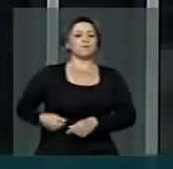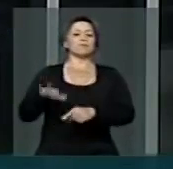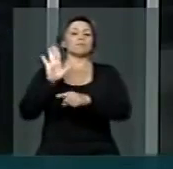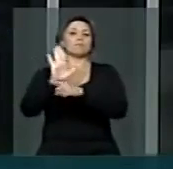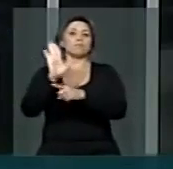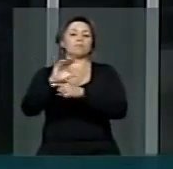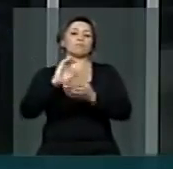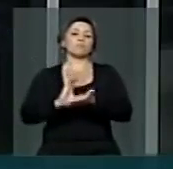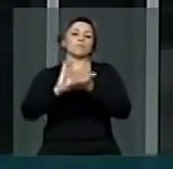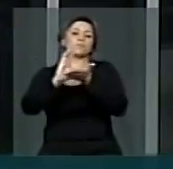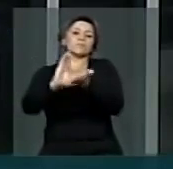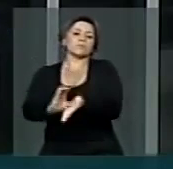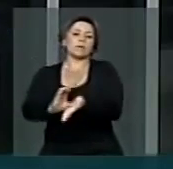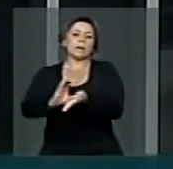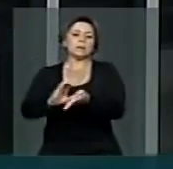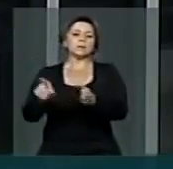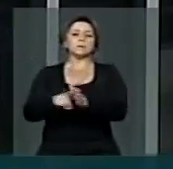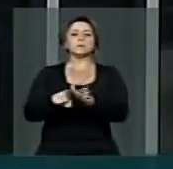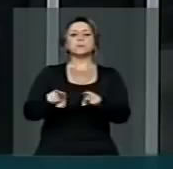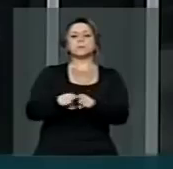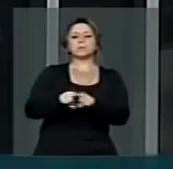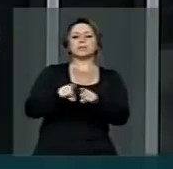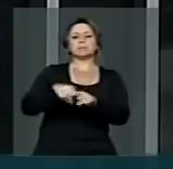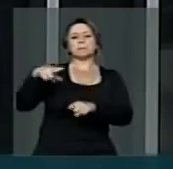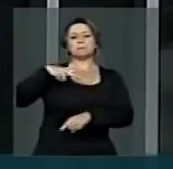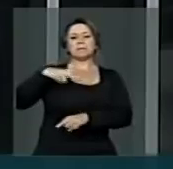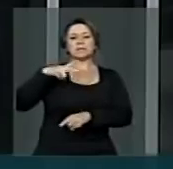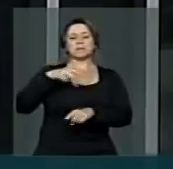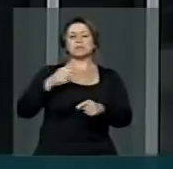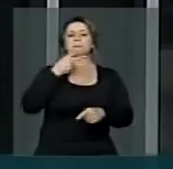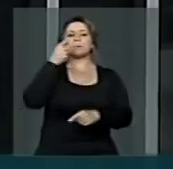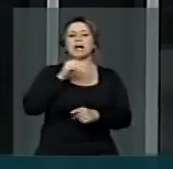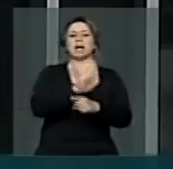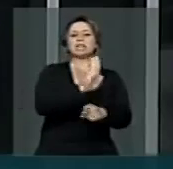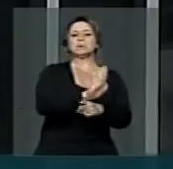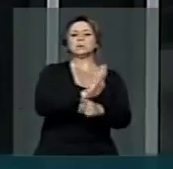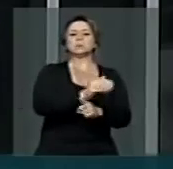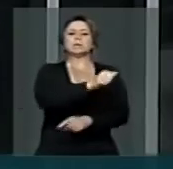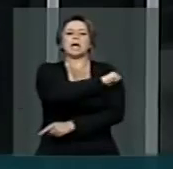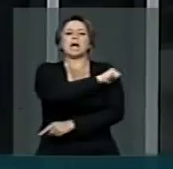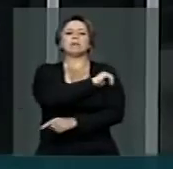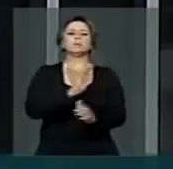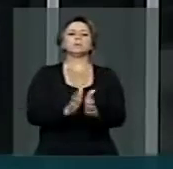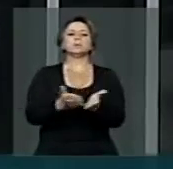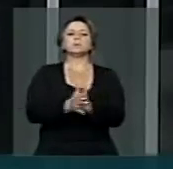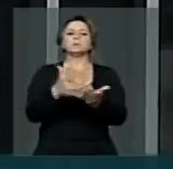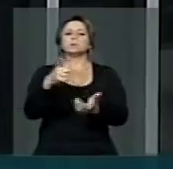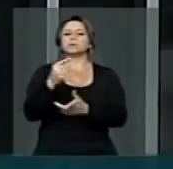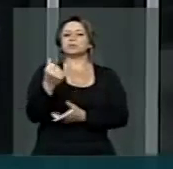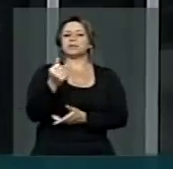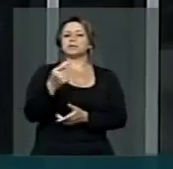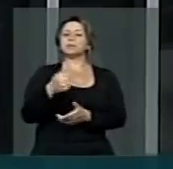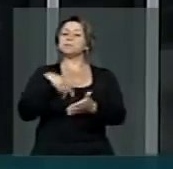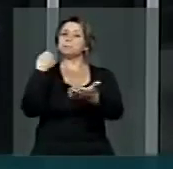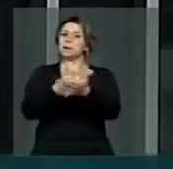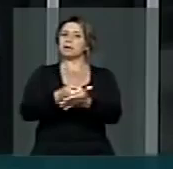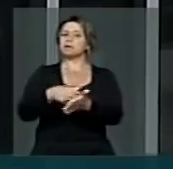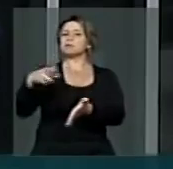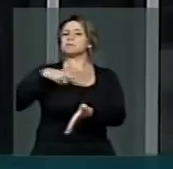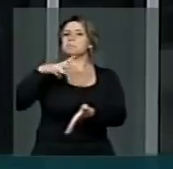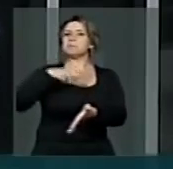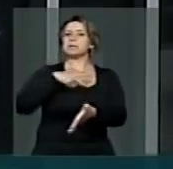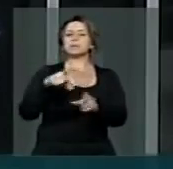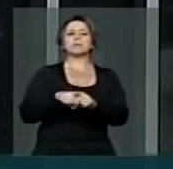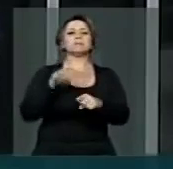de conveniências recíprocas que o governo alimenta a transformação do ensino privado em um gigante